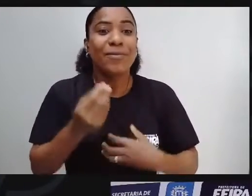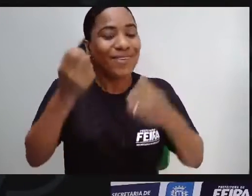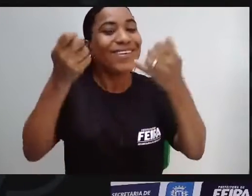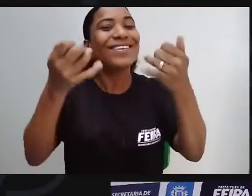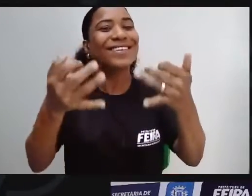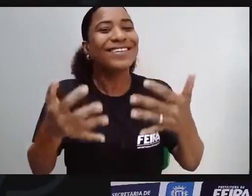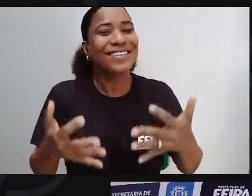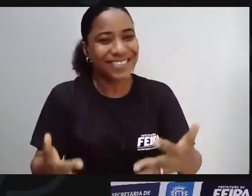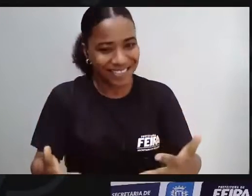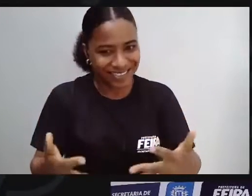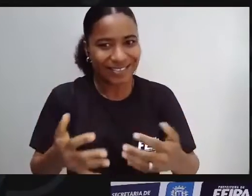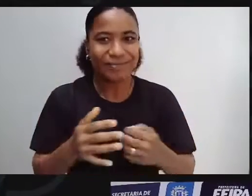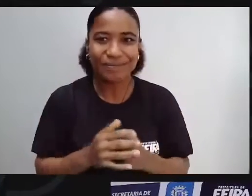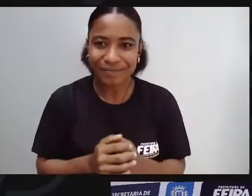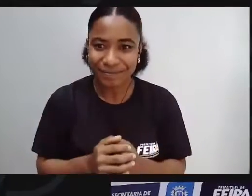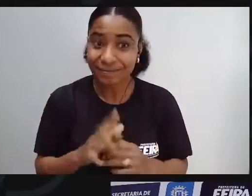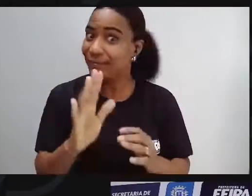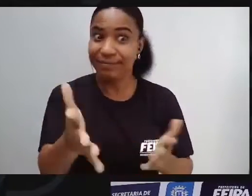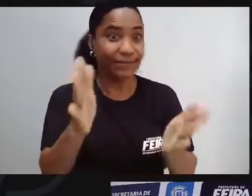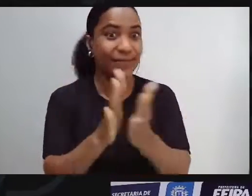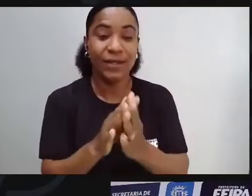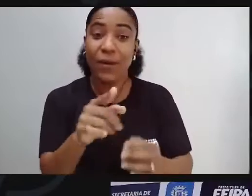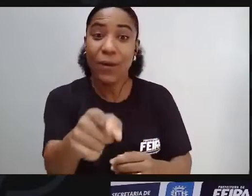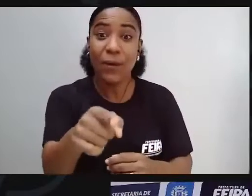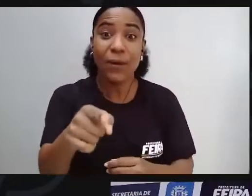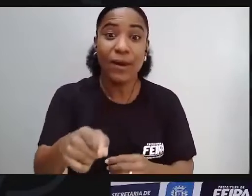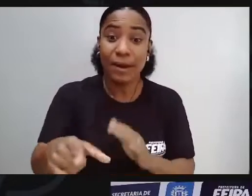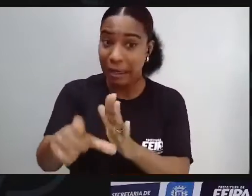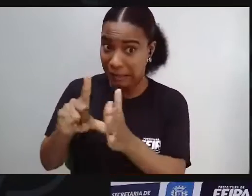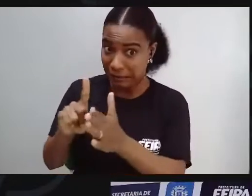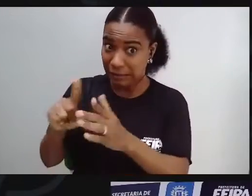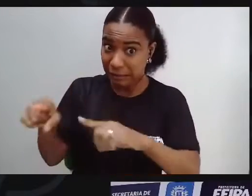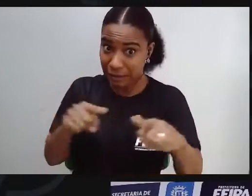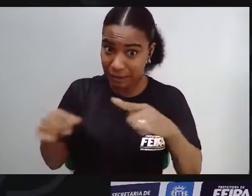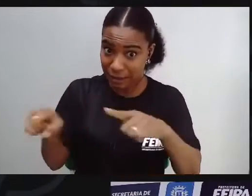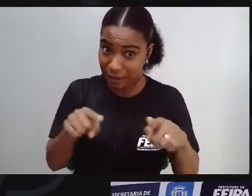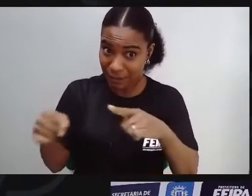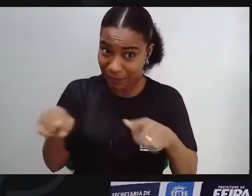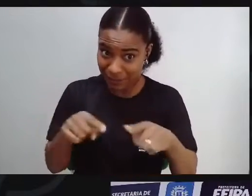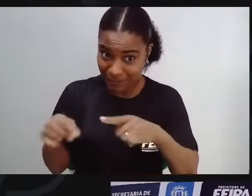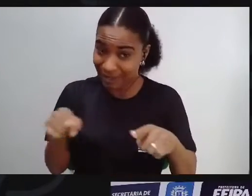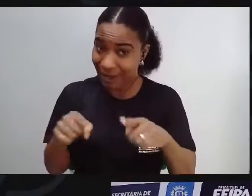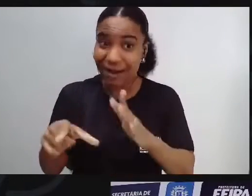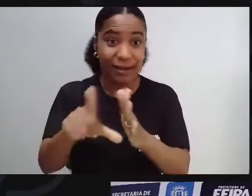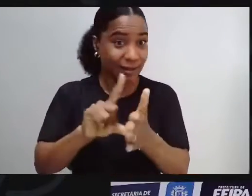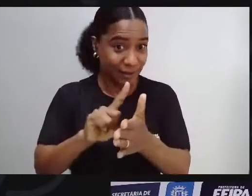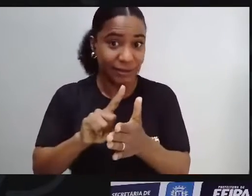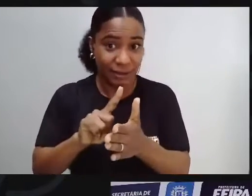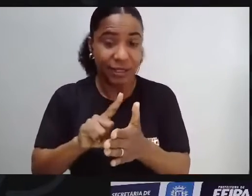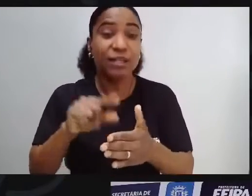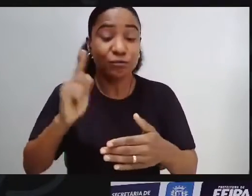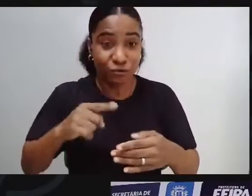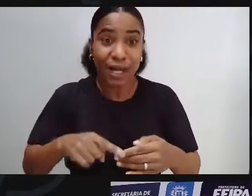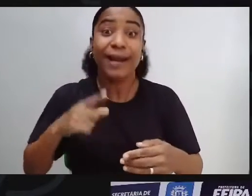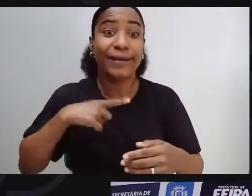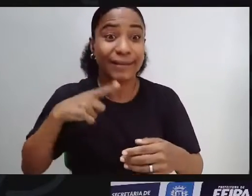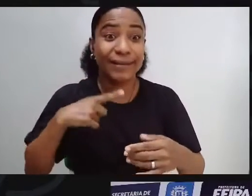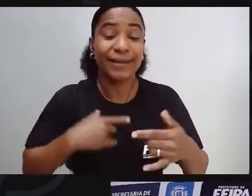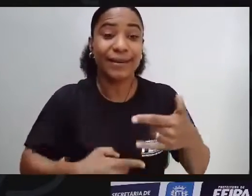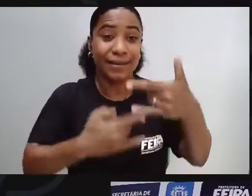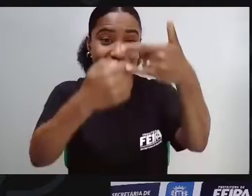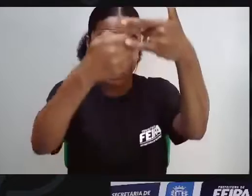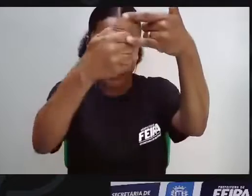E hoje você deve procurar música eu vou desligar você já está indo bem Quero chegar nesse vídeo ouvir